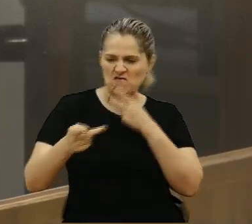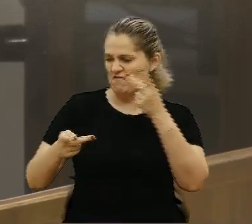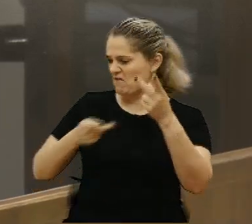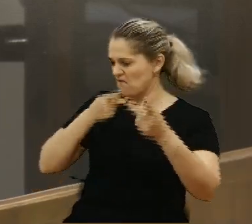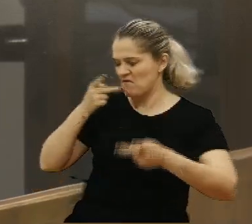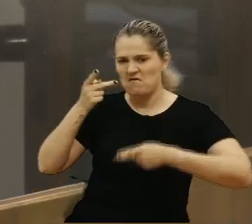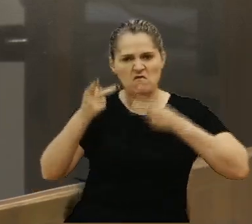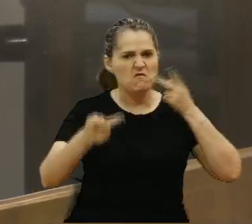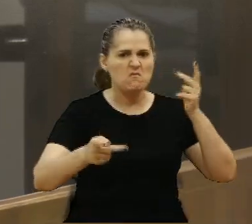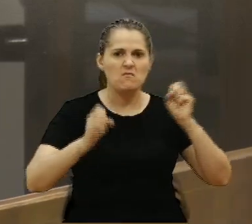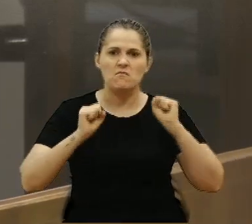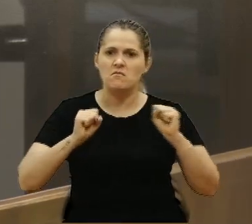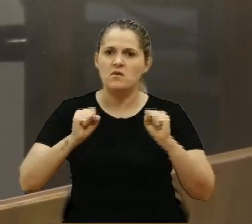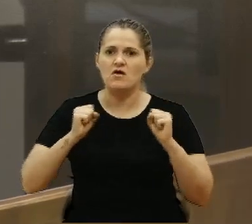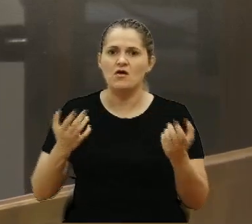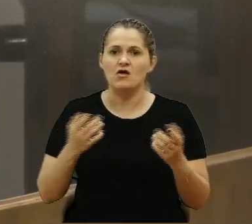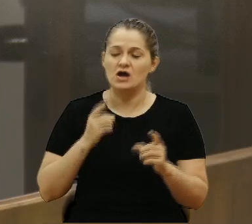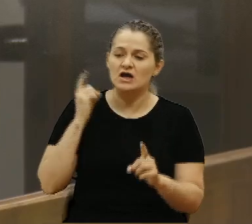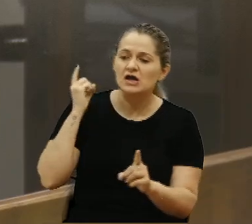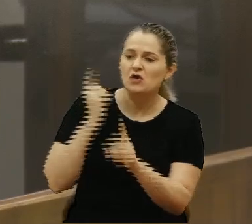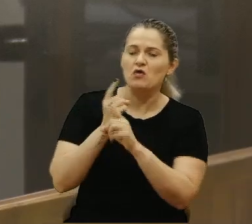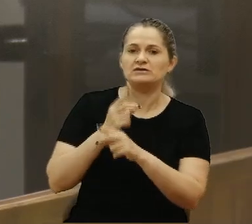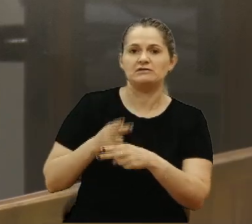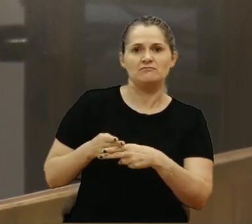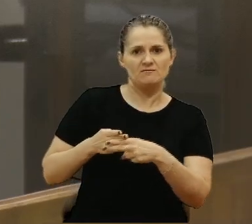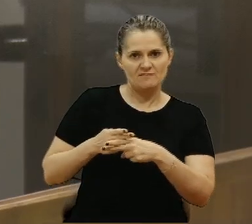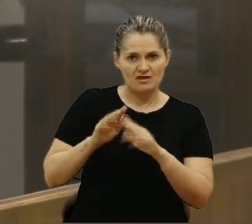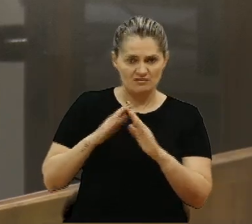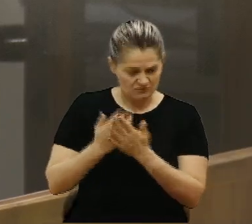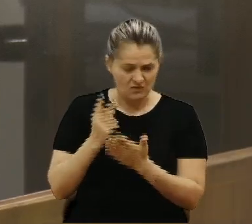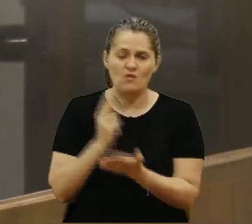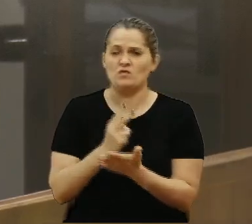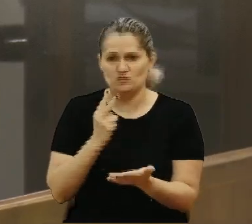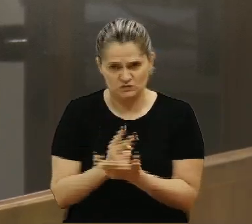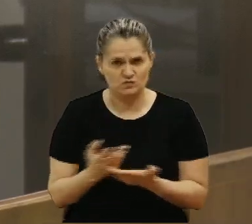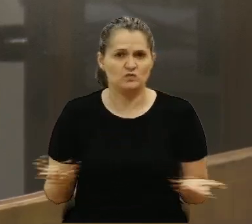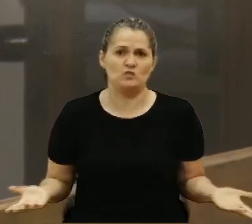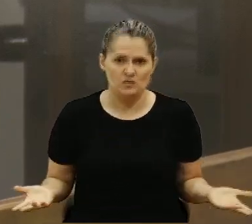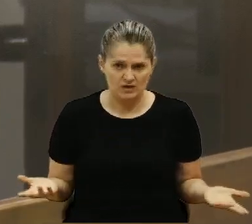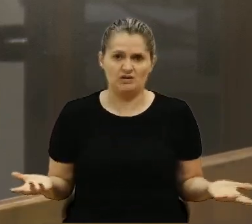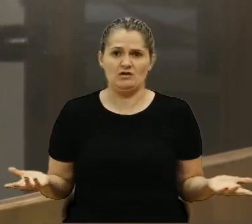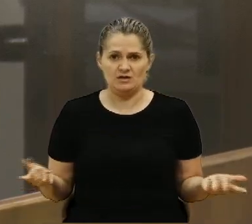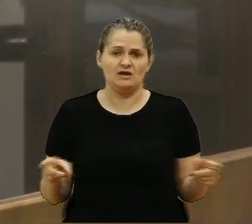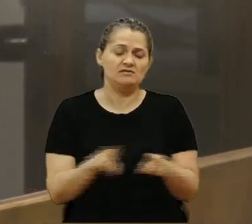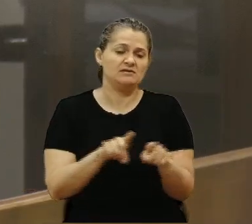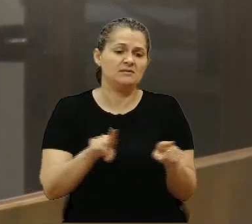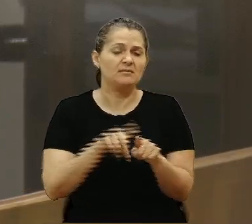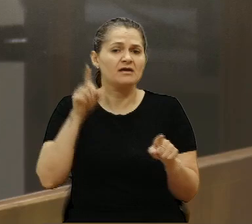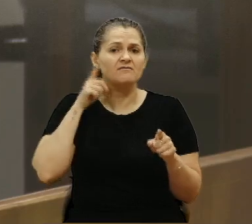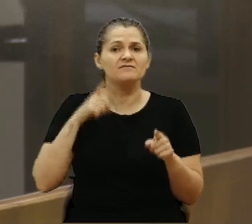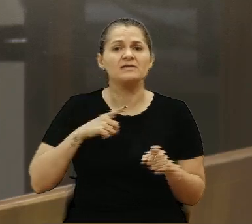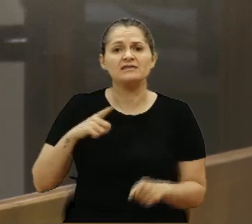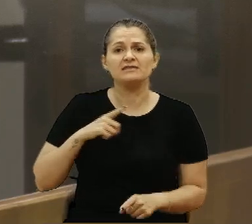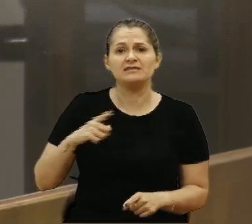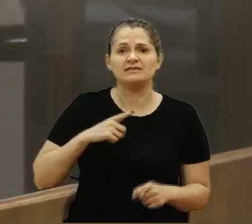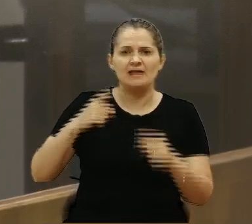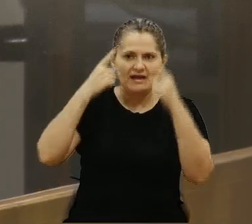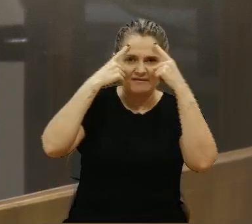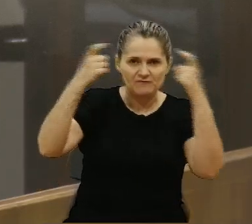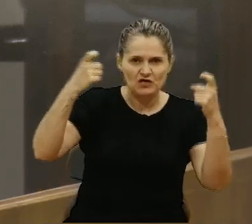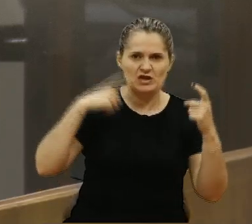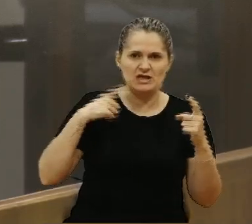quiserem. Continuamos encontrando arma branca na escola. Continuamos vendo as pessoas sendo agredidas só porque falam uma